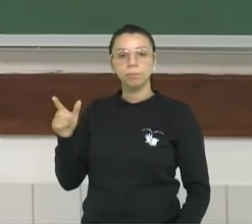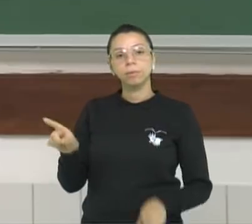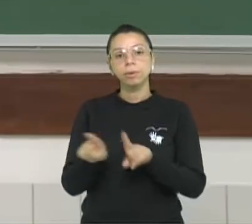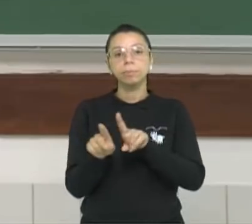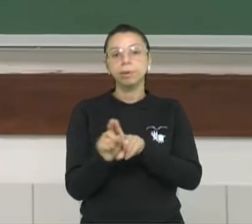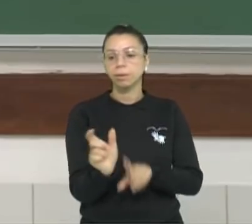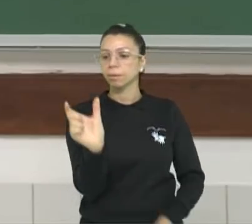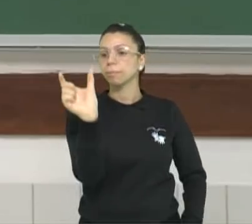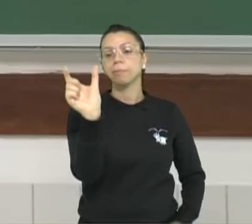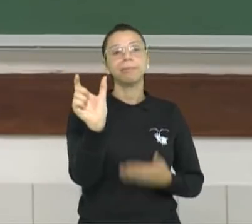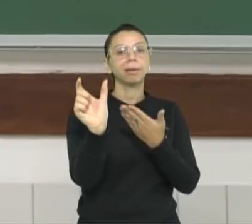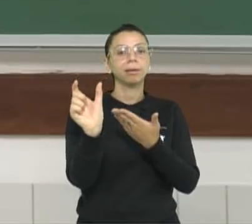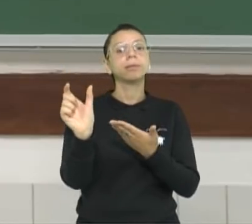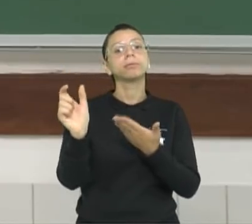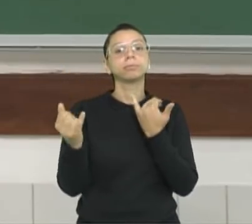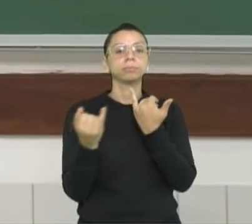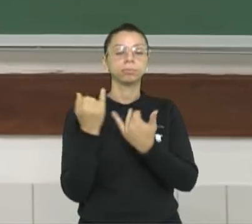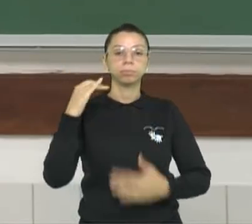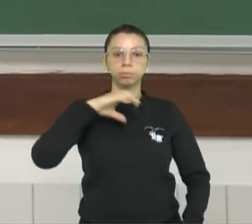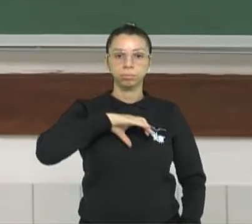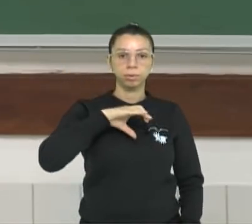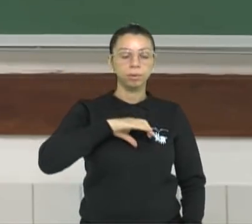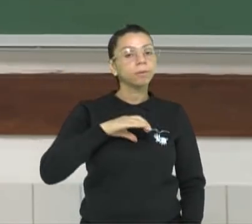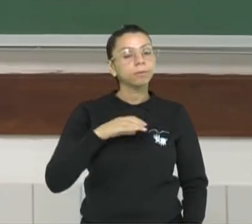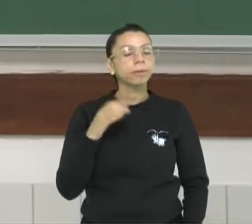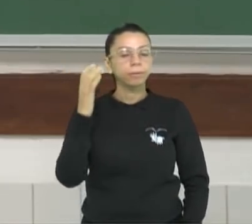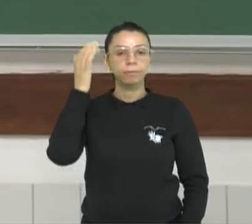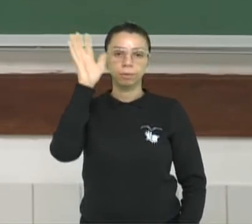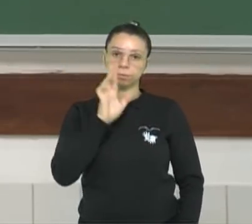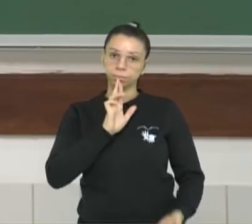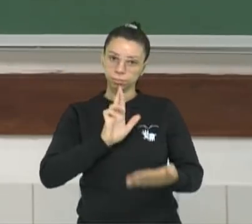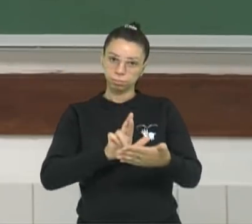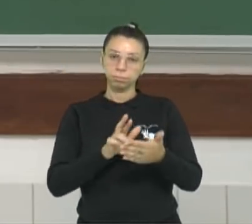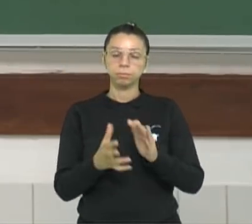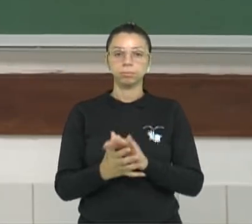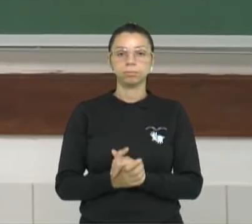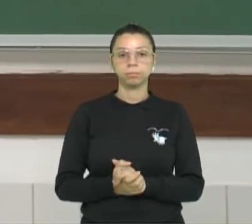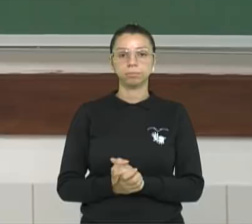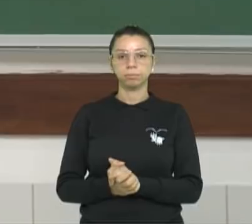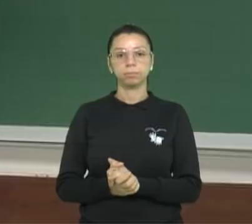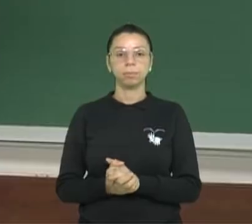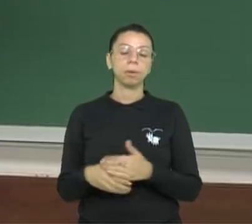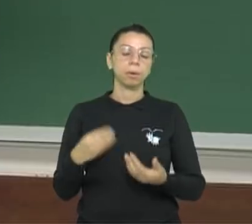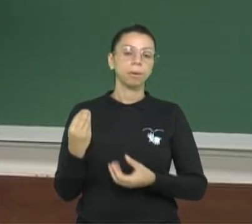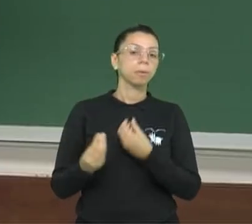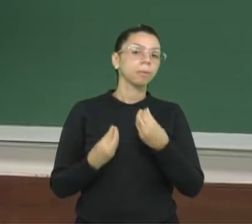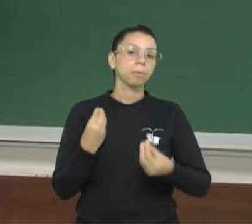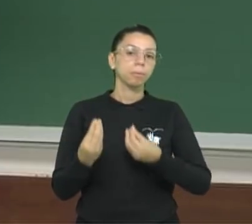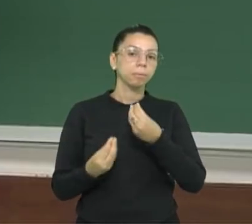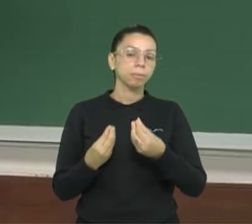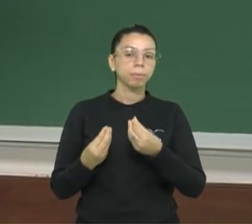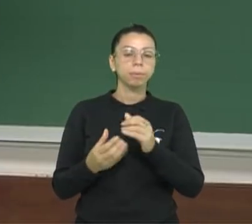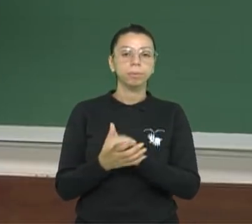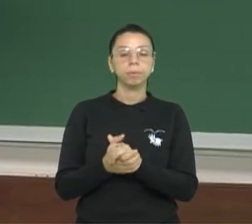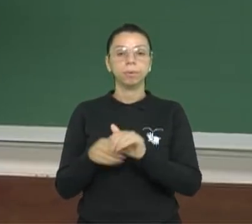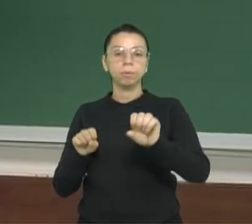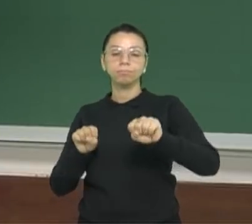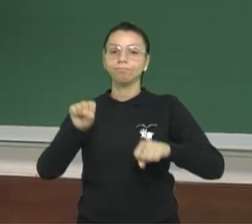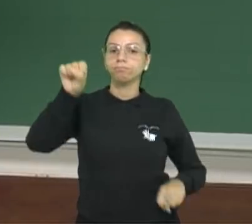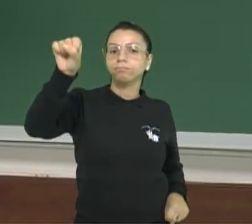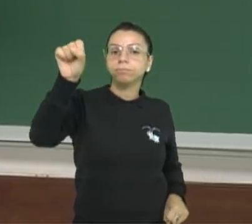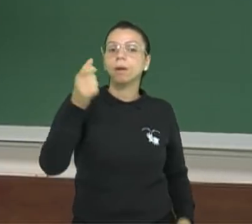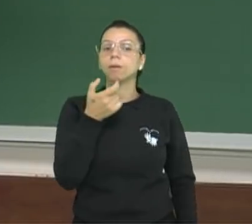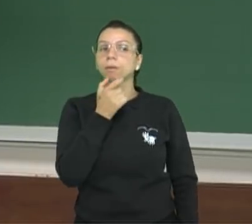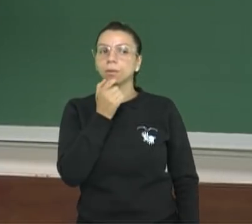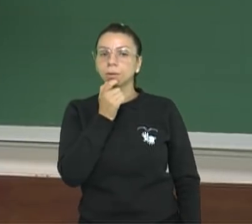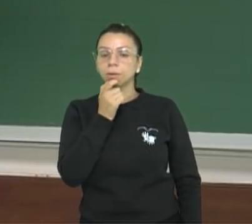cognatas no exercício, então fica fácil de resolver, né? Então vamos conferir a resposta? Como é que a gente pode dizer super-herói em inglês? Olha